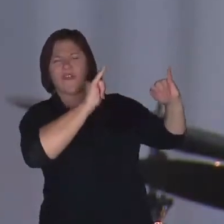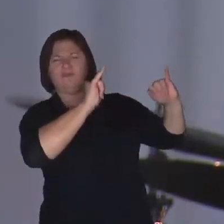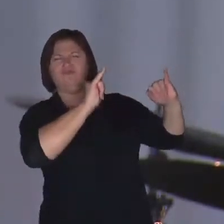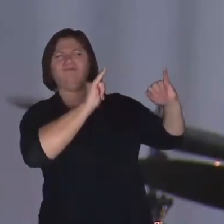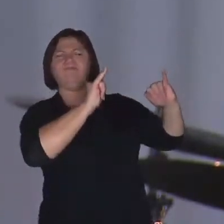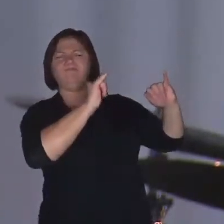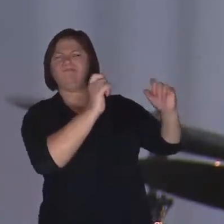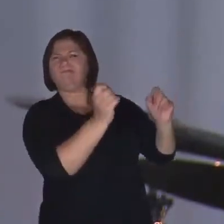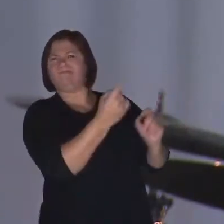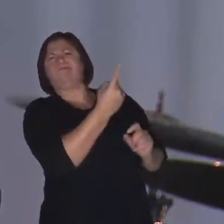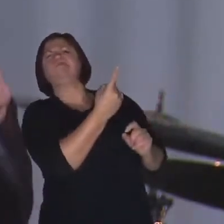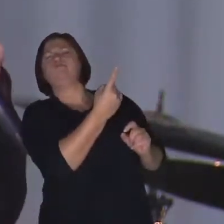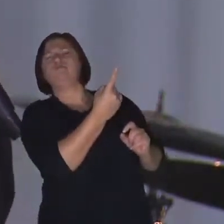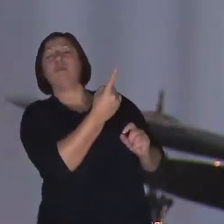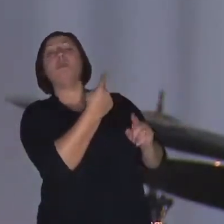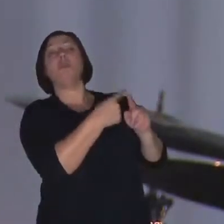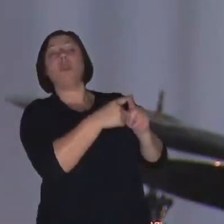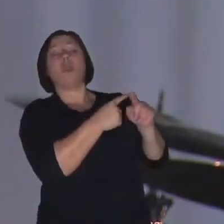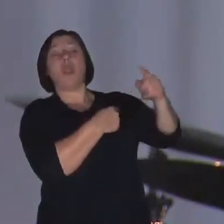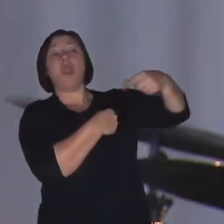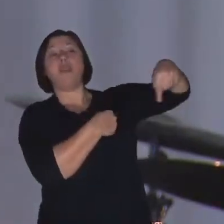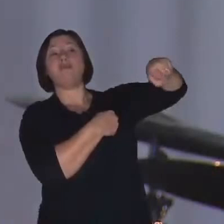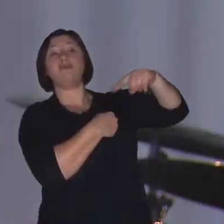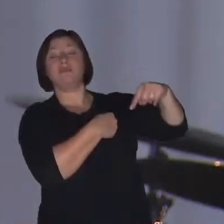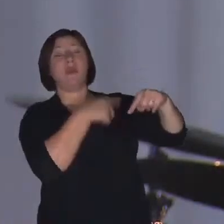Eles estão profetizando mentiras em meu